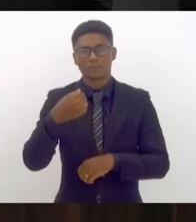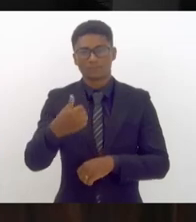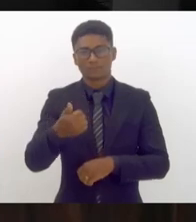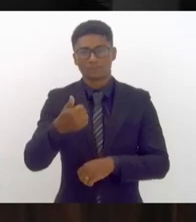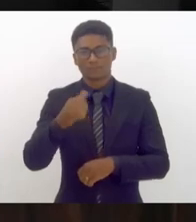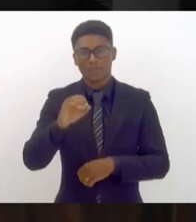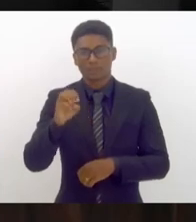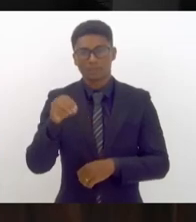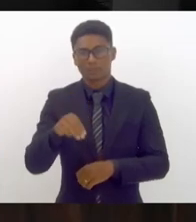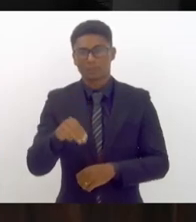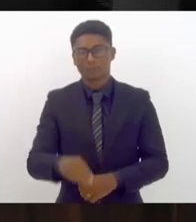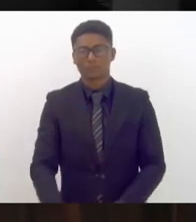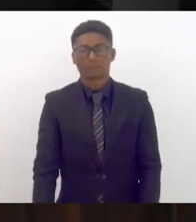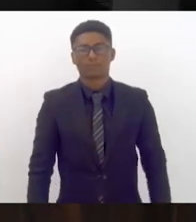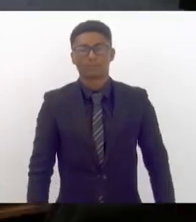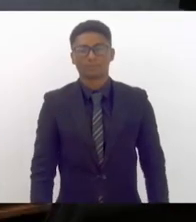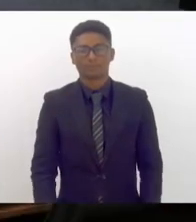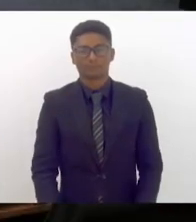dez minutos.